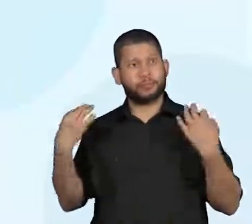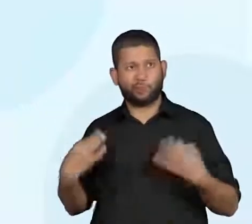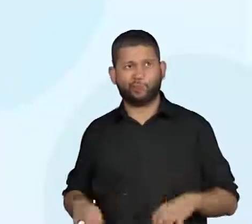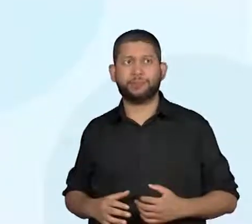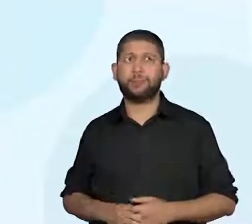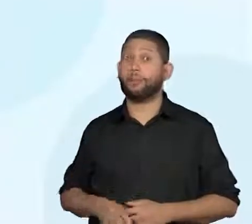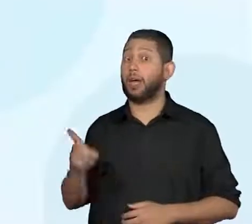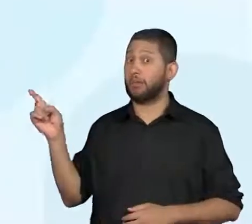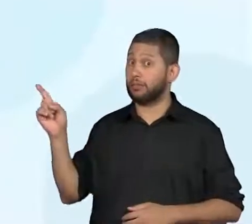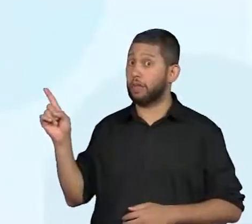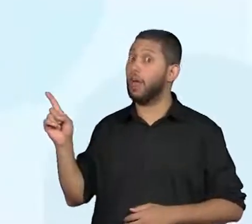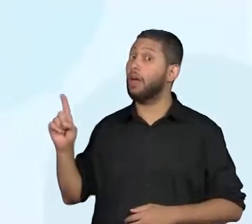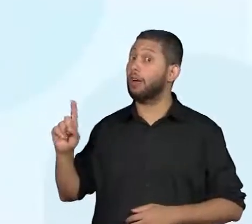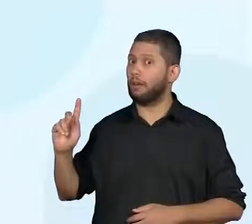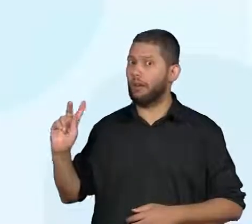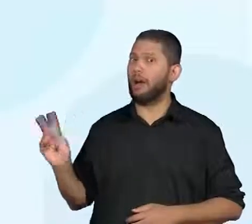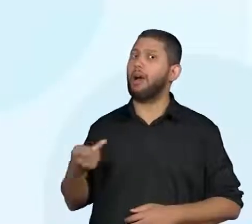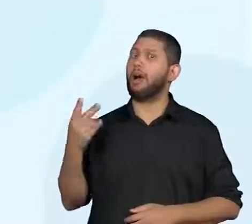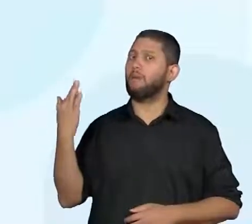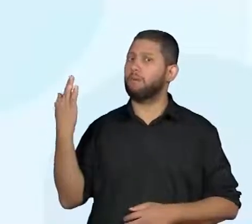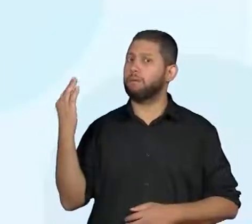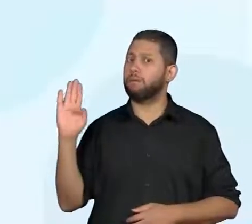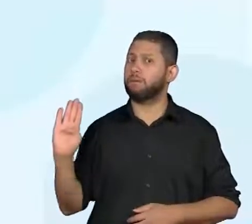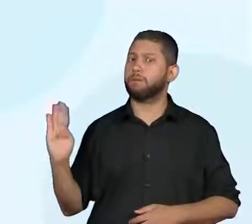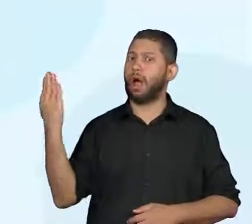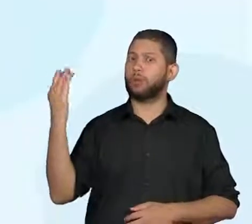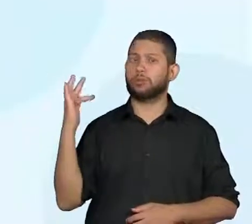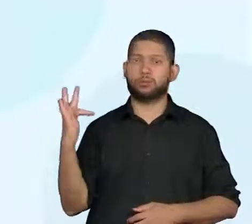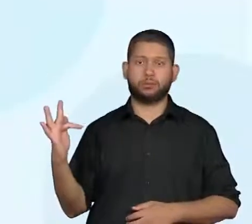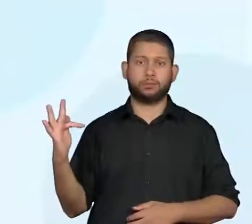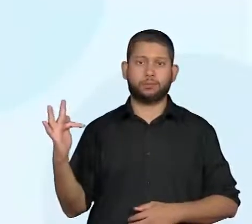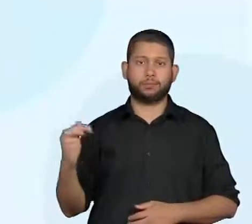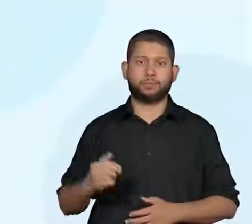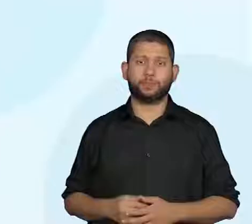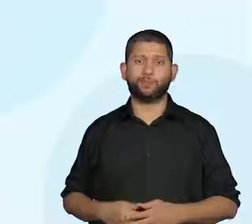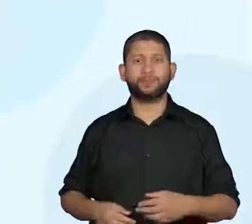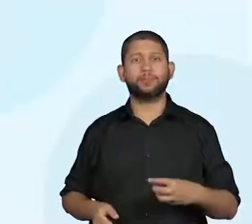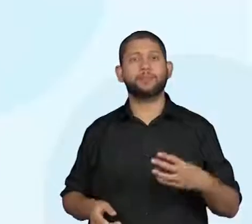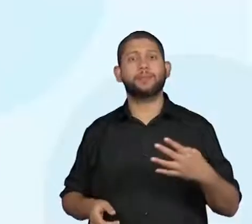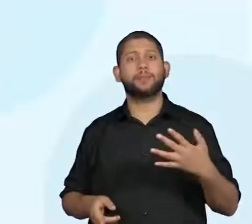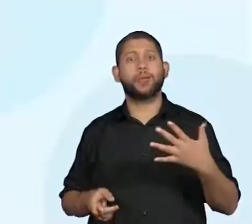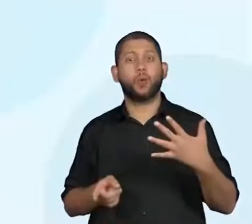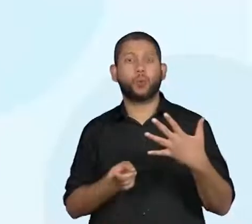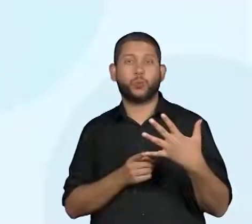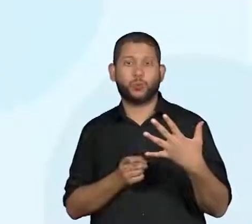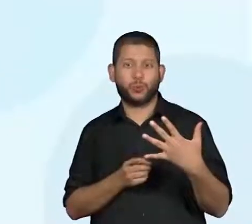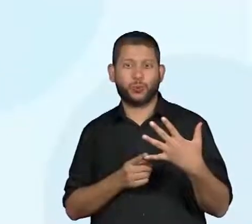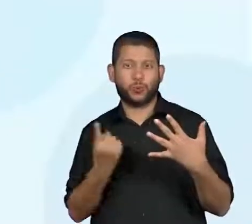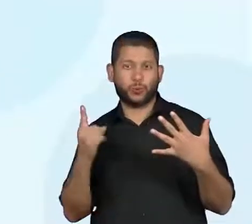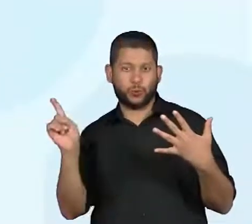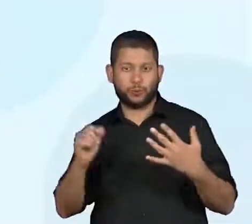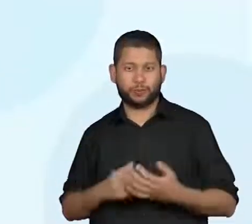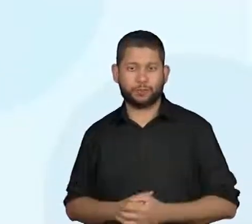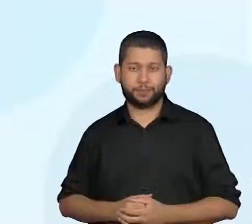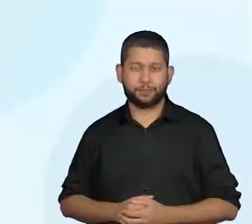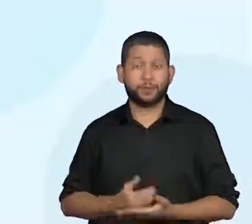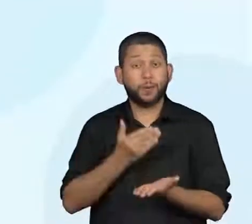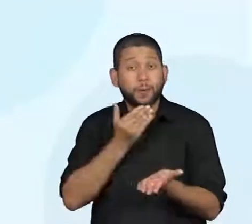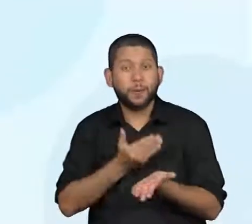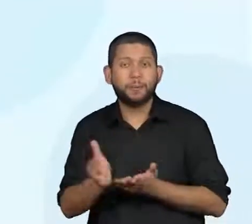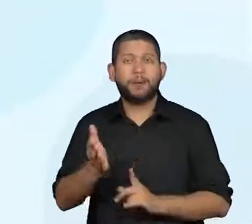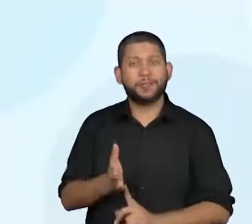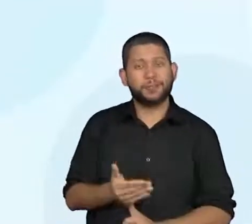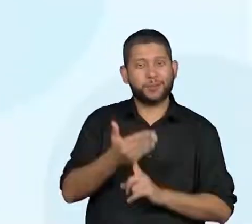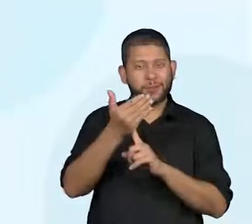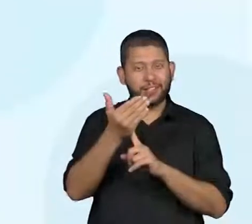a frase original é falsa. E a última alternativa, por conta das